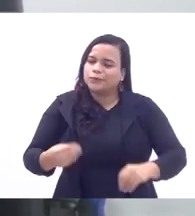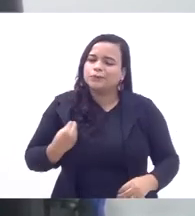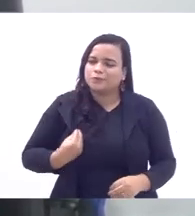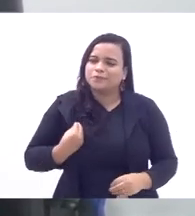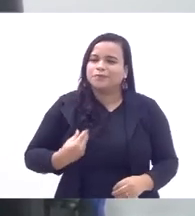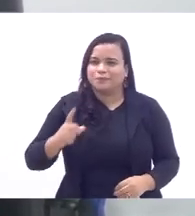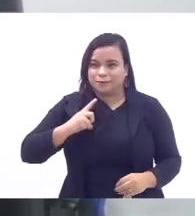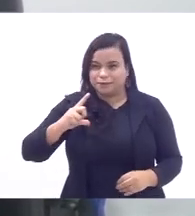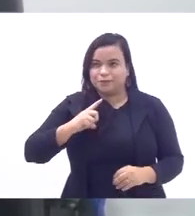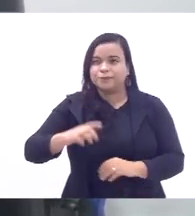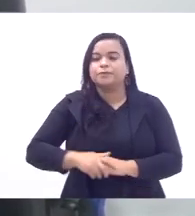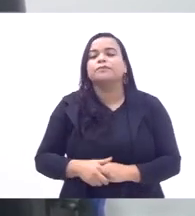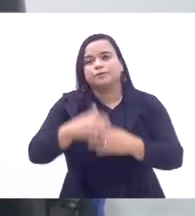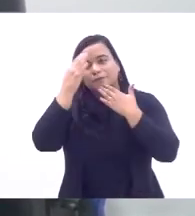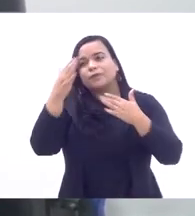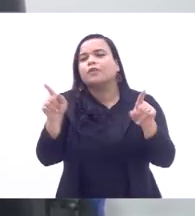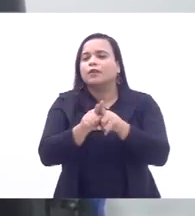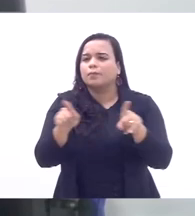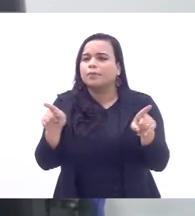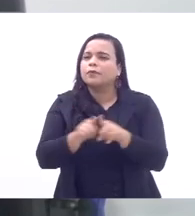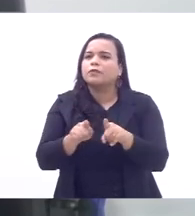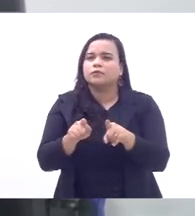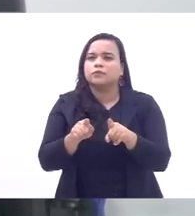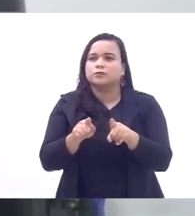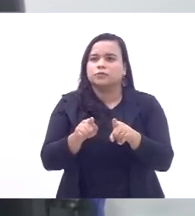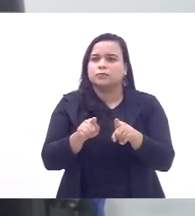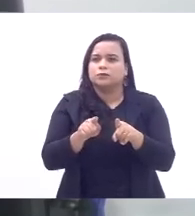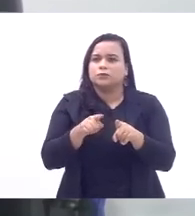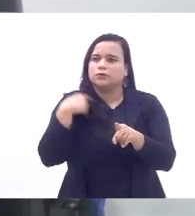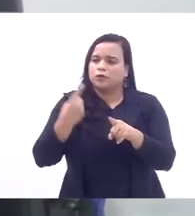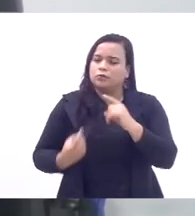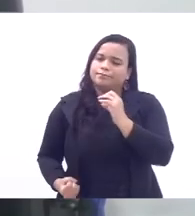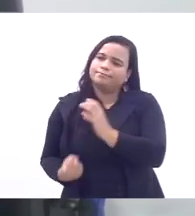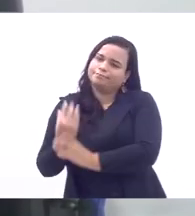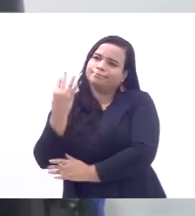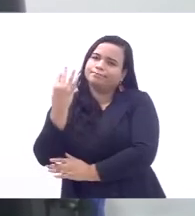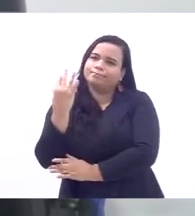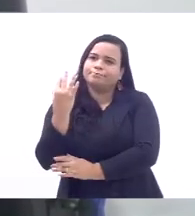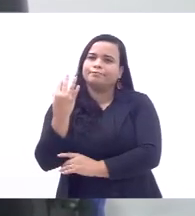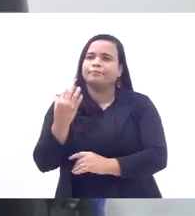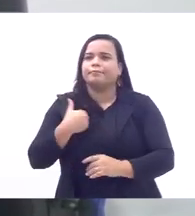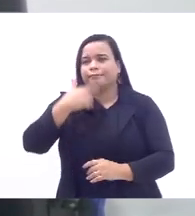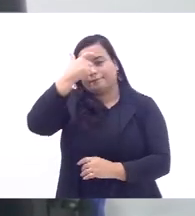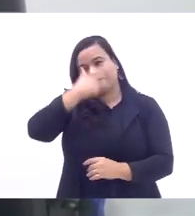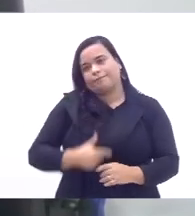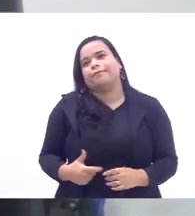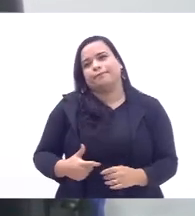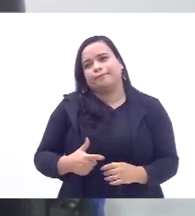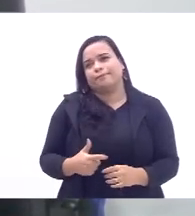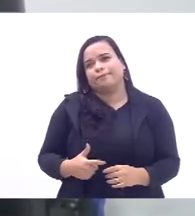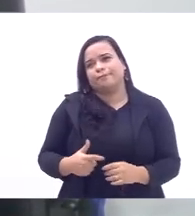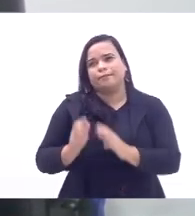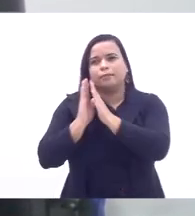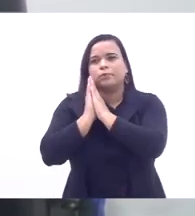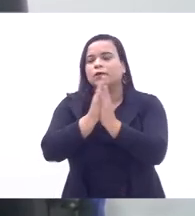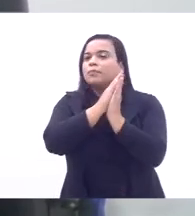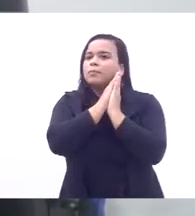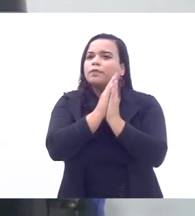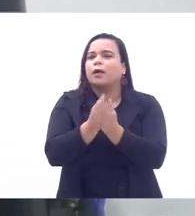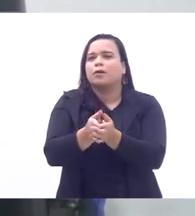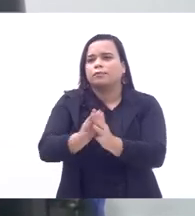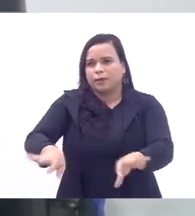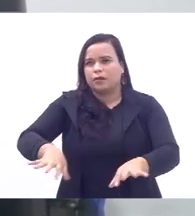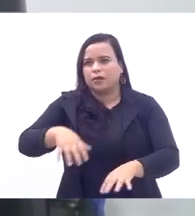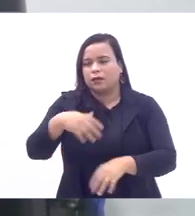presentes, agradecer a nossa origem. É, eu sou babalau há 13